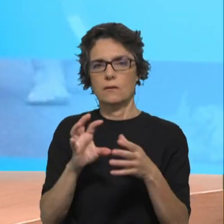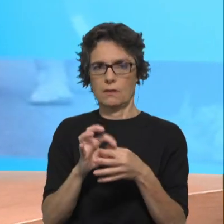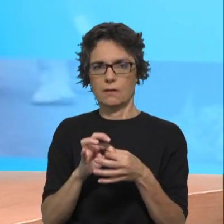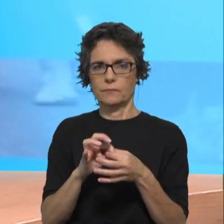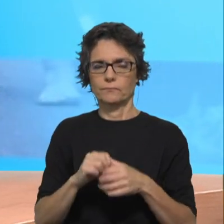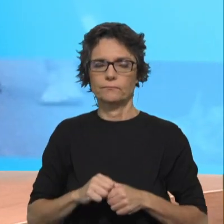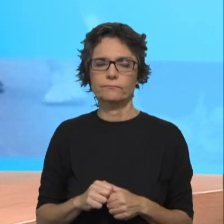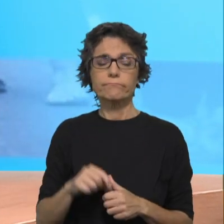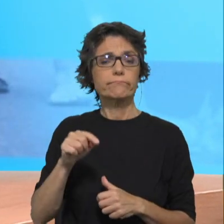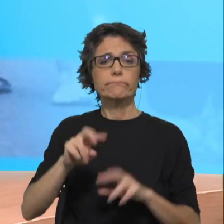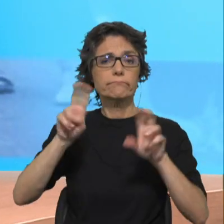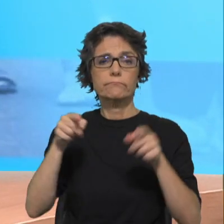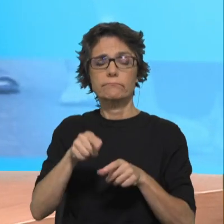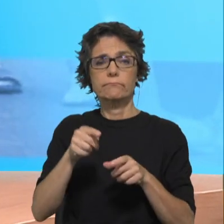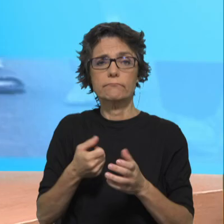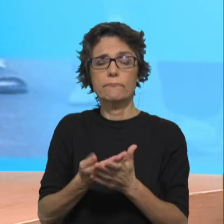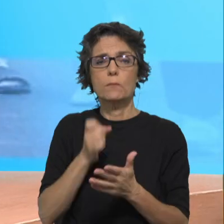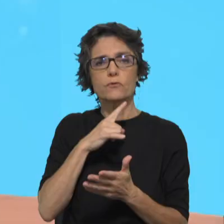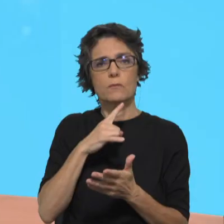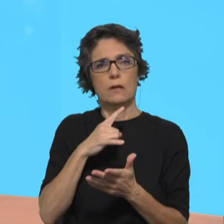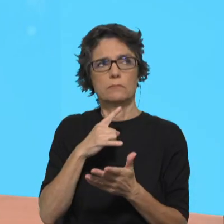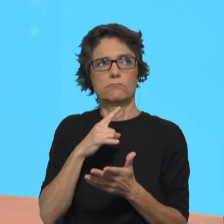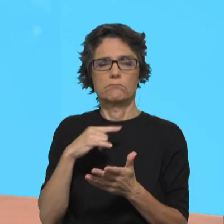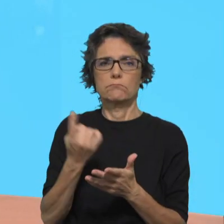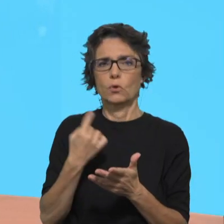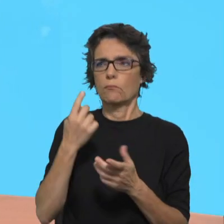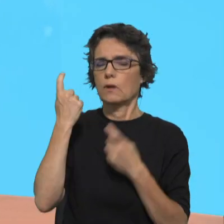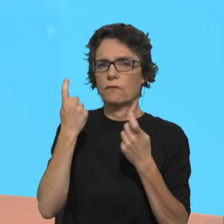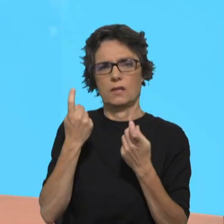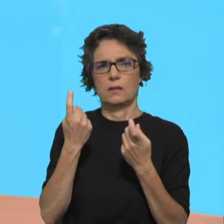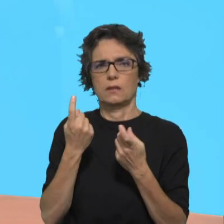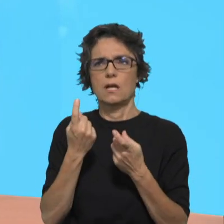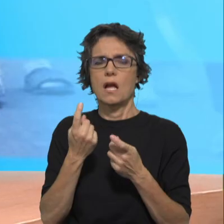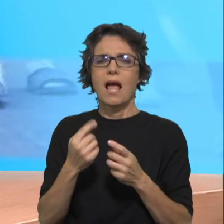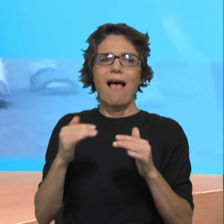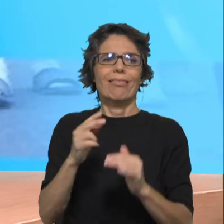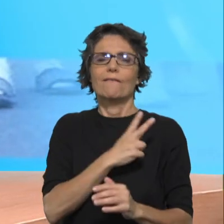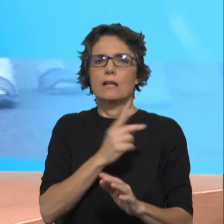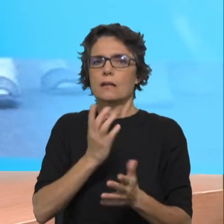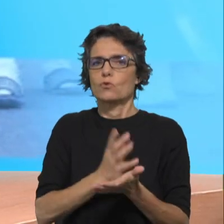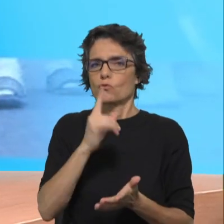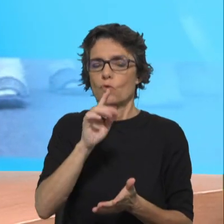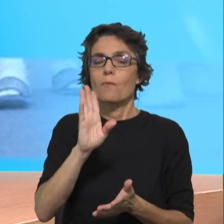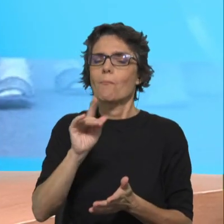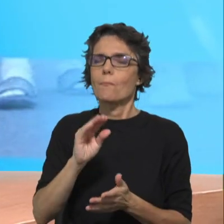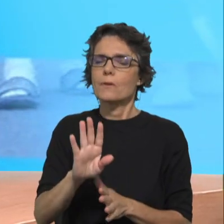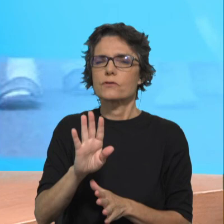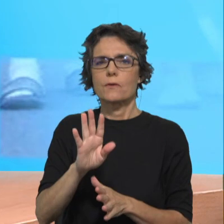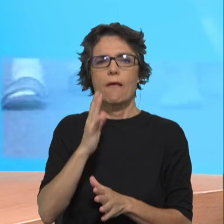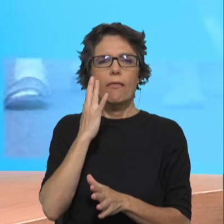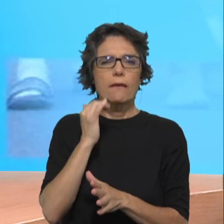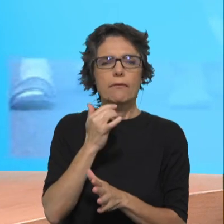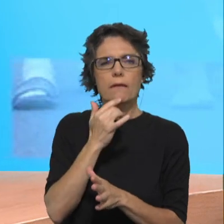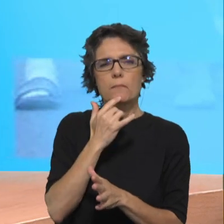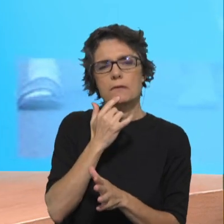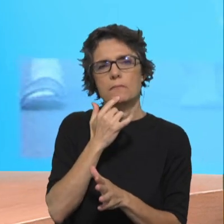mesa, não simplesmente para refletir de um ponto de vista académico, digamos assim, que também, mas para poder integrar no ponto de